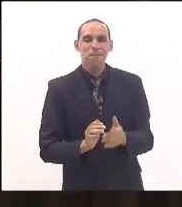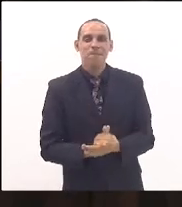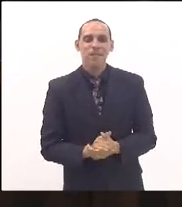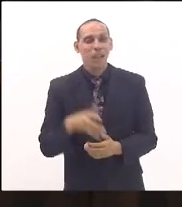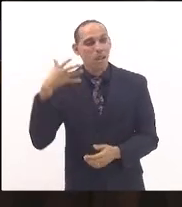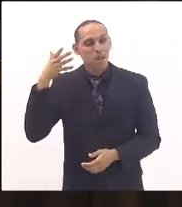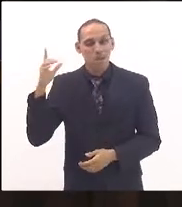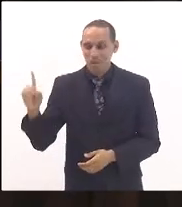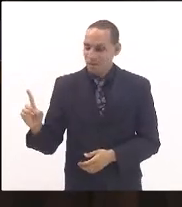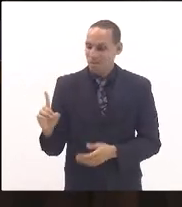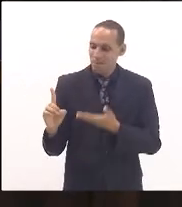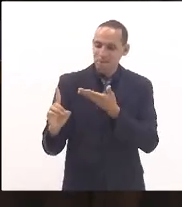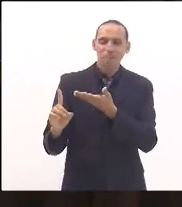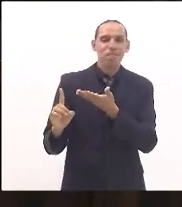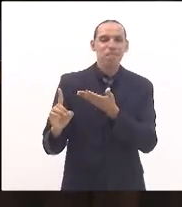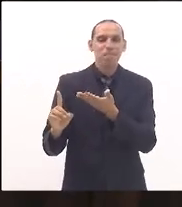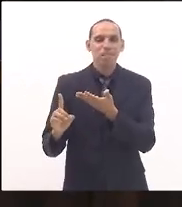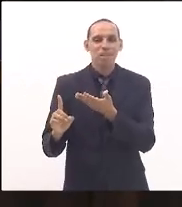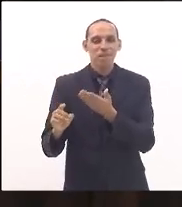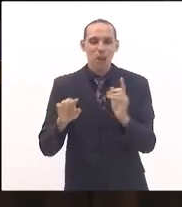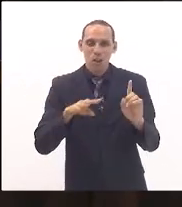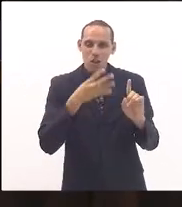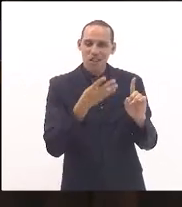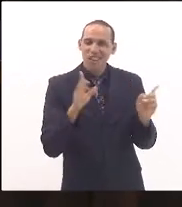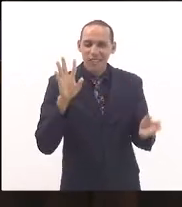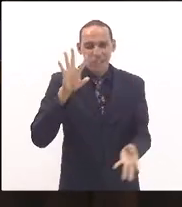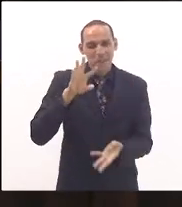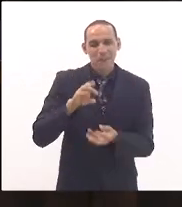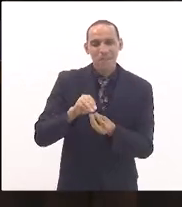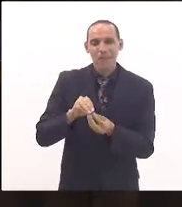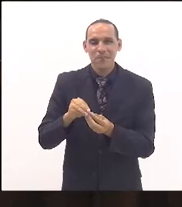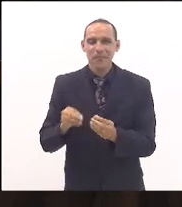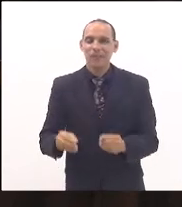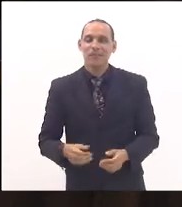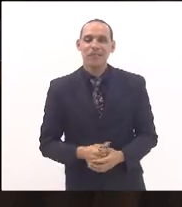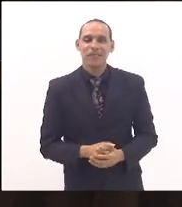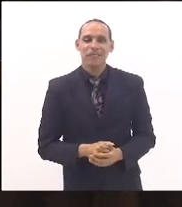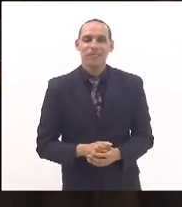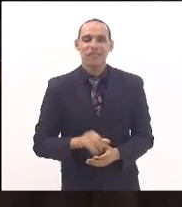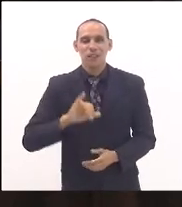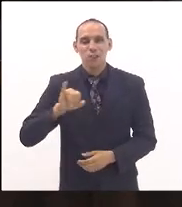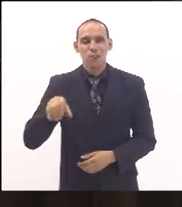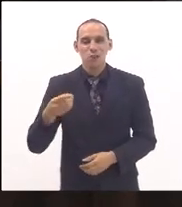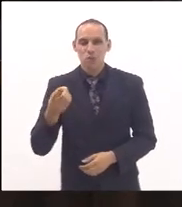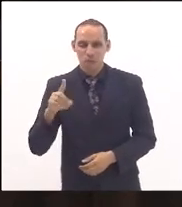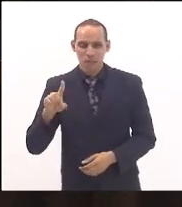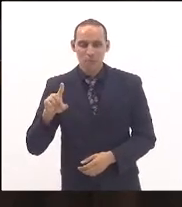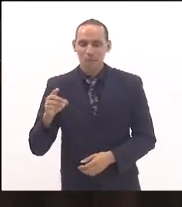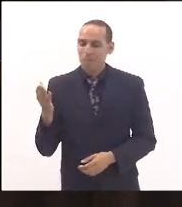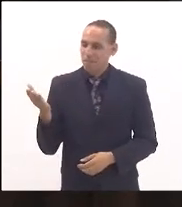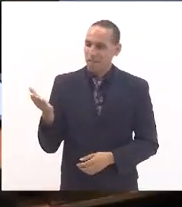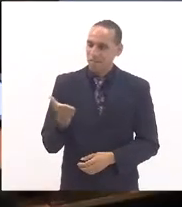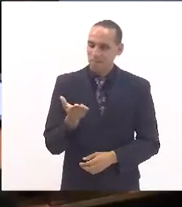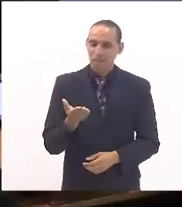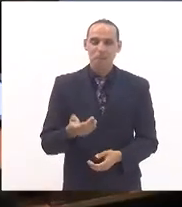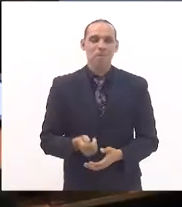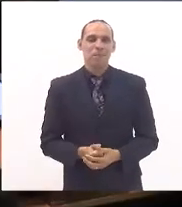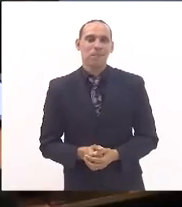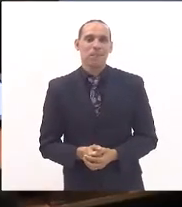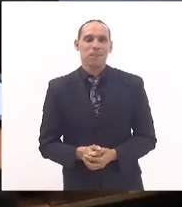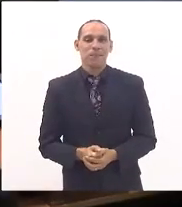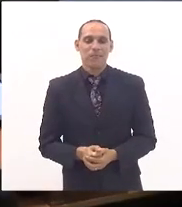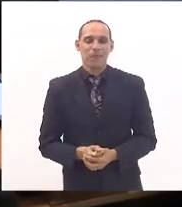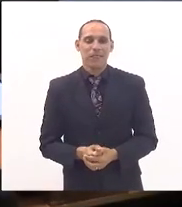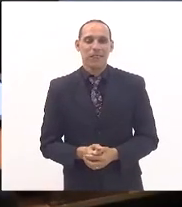quero ouvir essa breve homenagem do João senise por gentileza